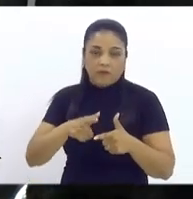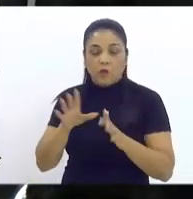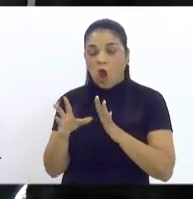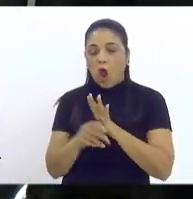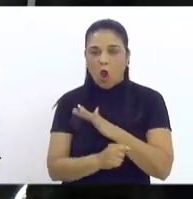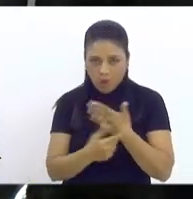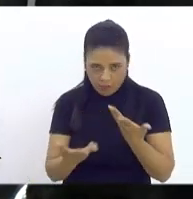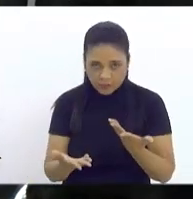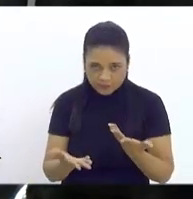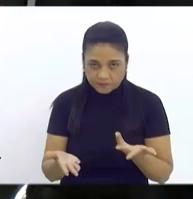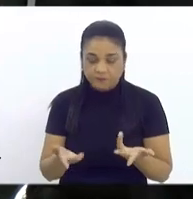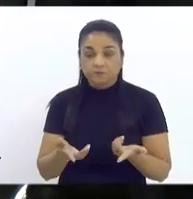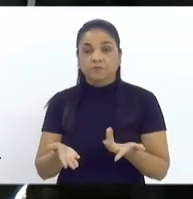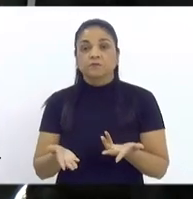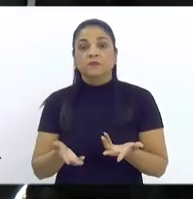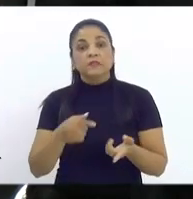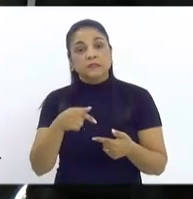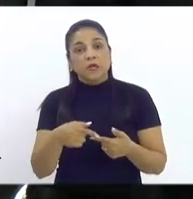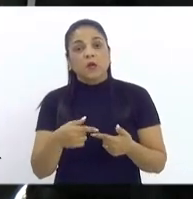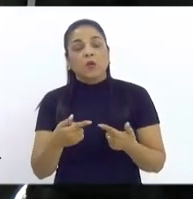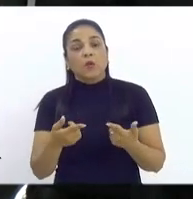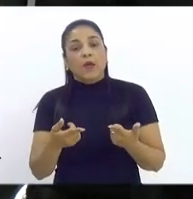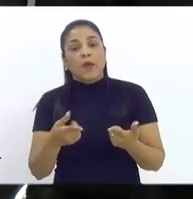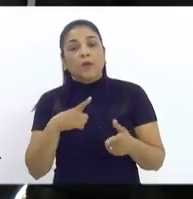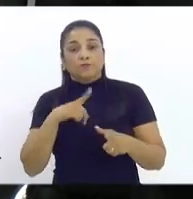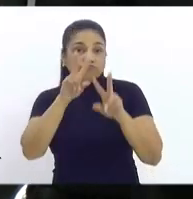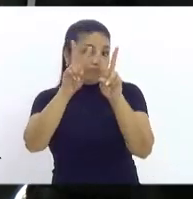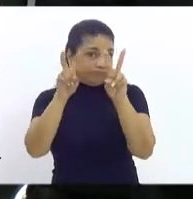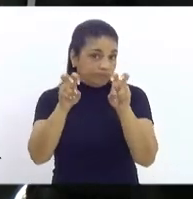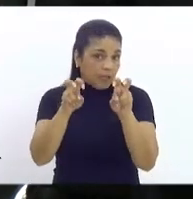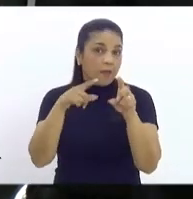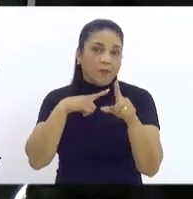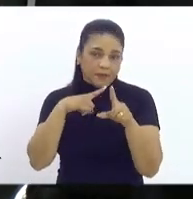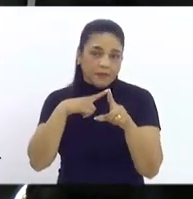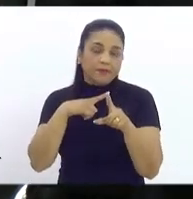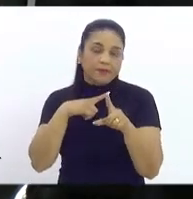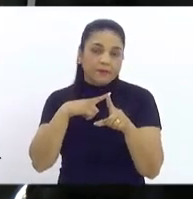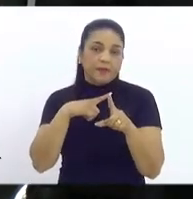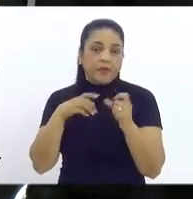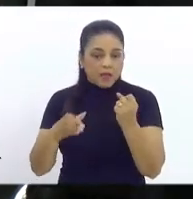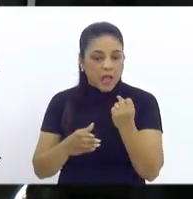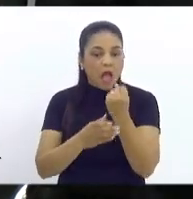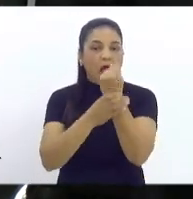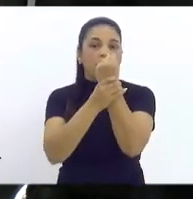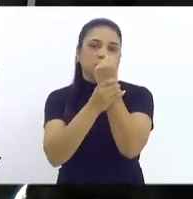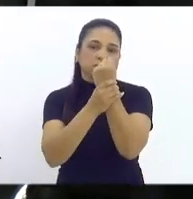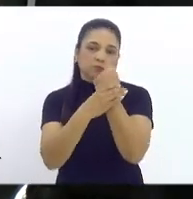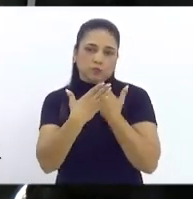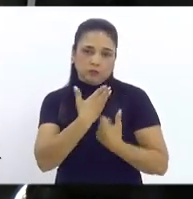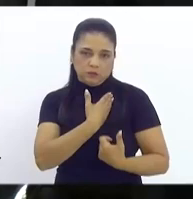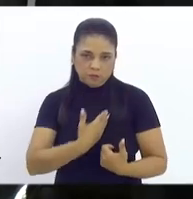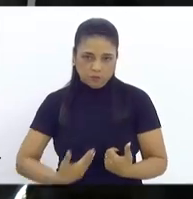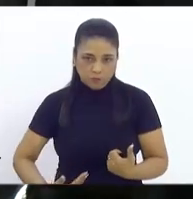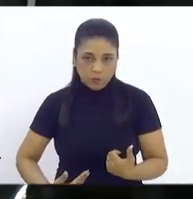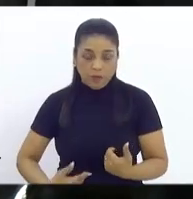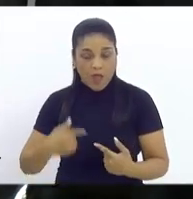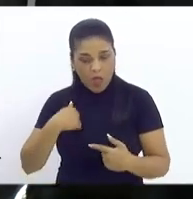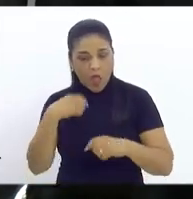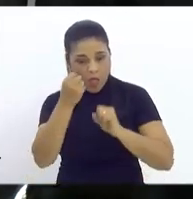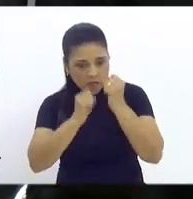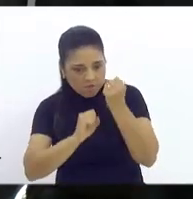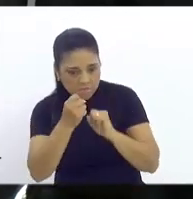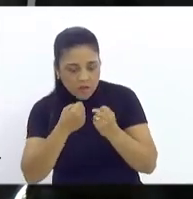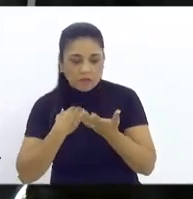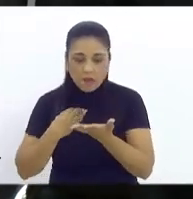concessões, e isso é um tema que atinge muito mais a segurança pública do que a empresa ela faz todos